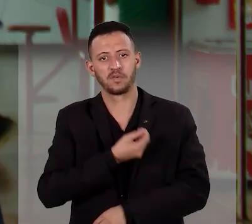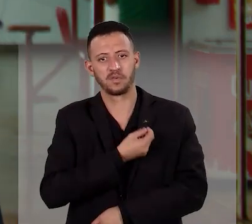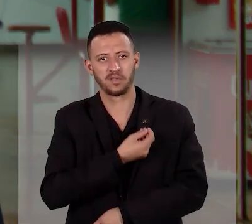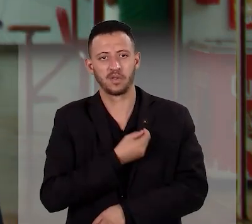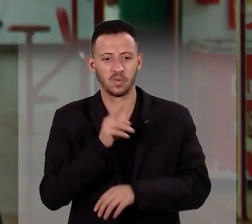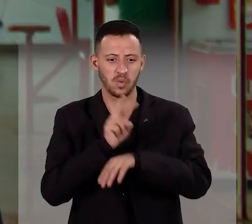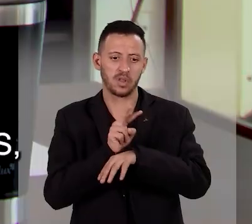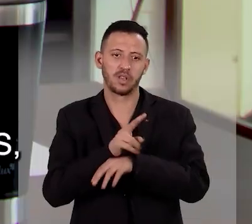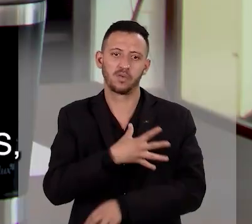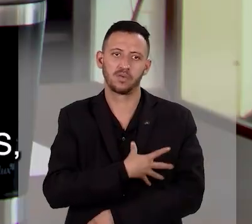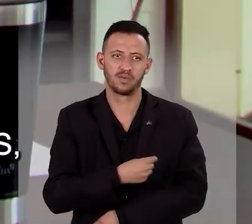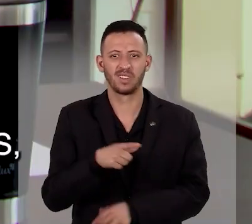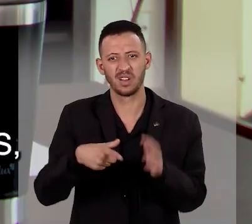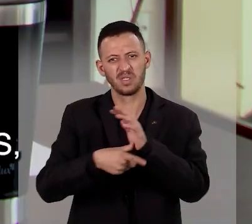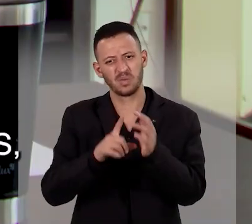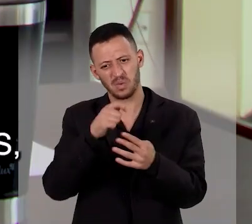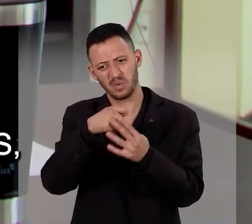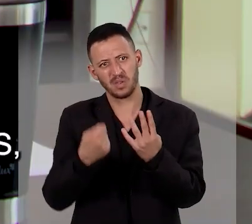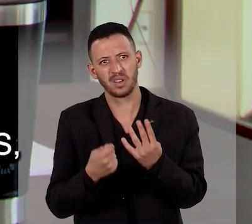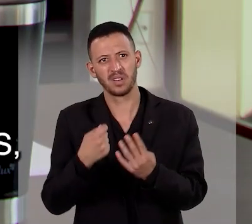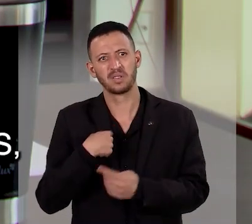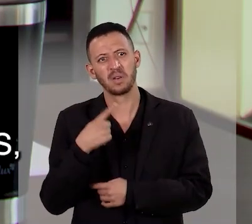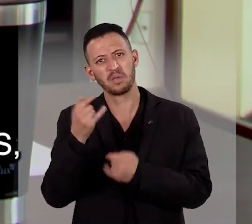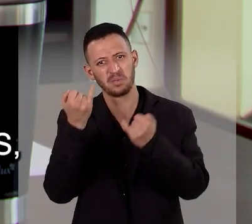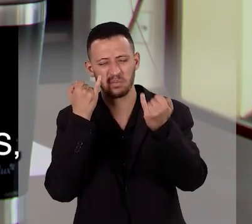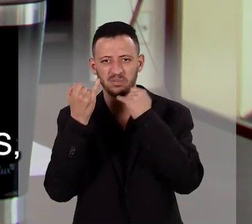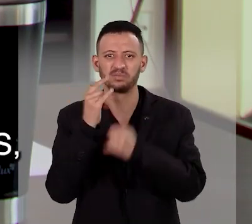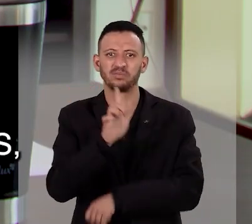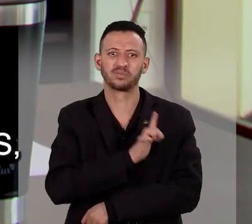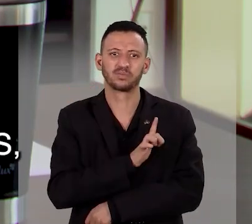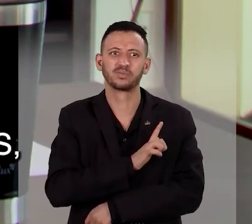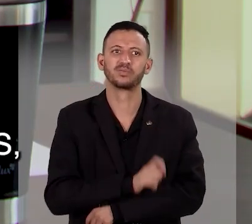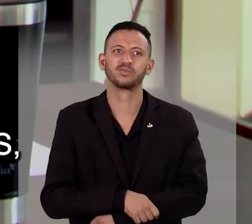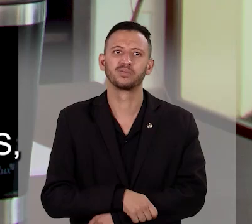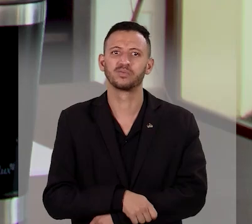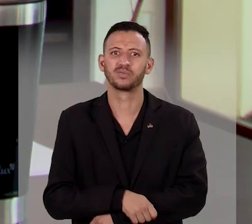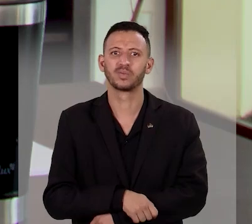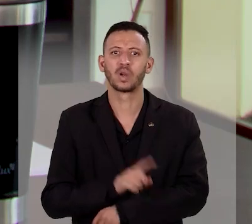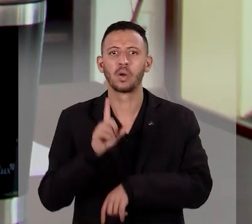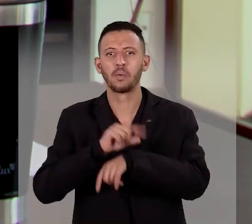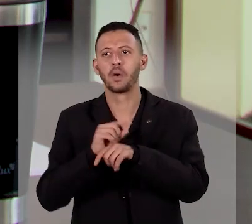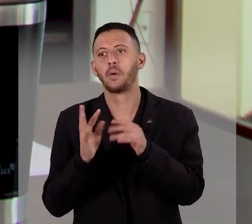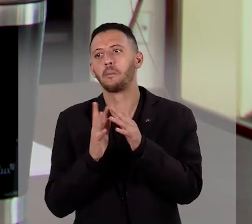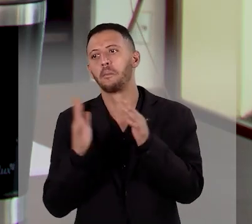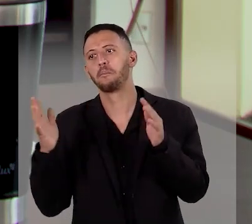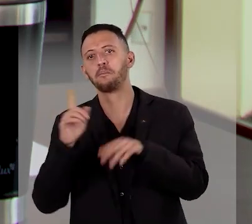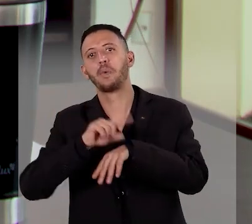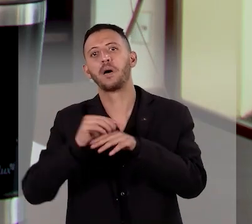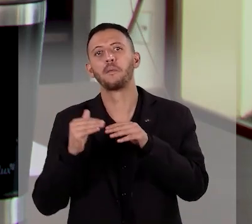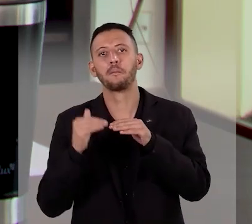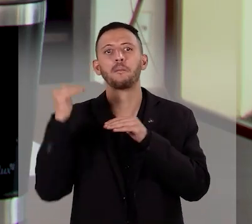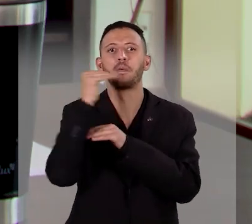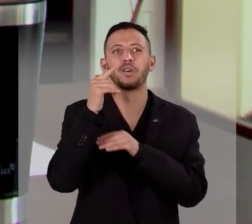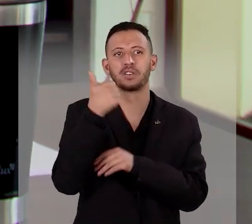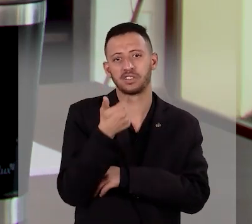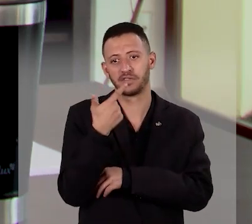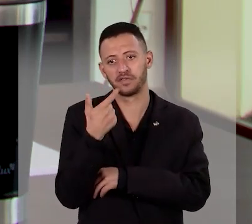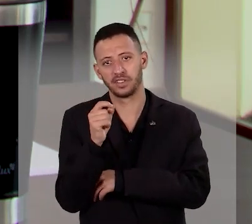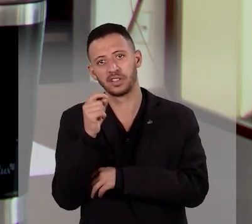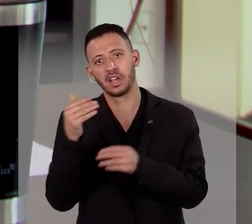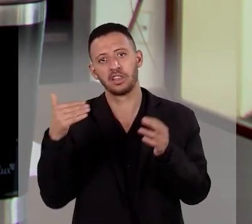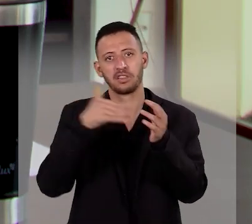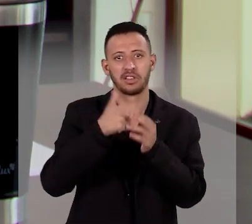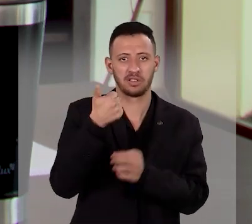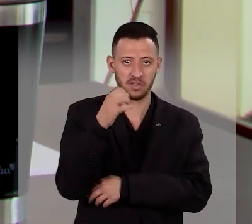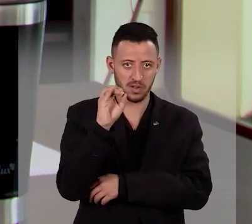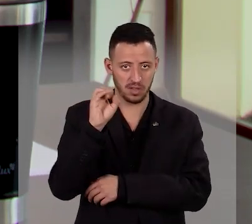cuidado com os filhos. Antes de fazer os 4 meses, aí eu fui informada que eu ia ter um período maior, que aí aumentou de